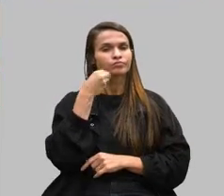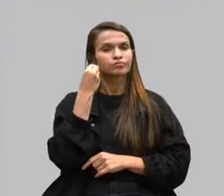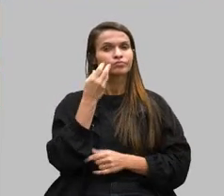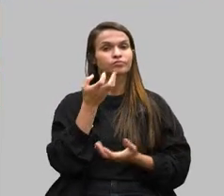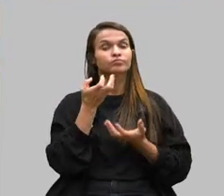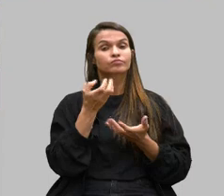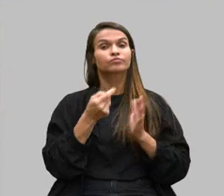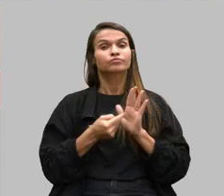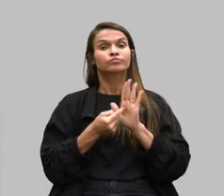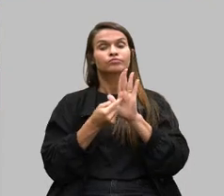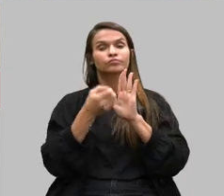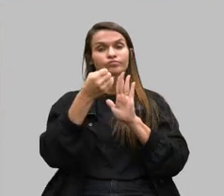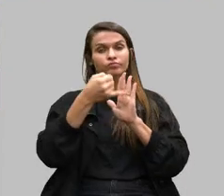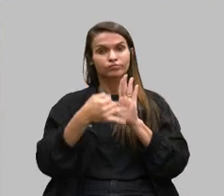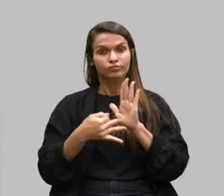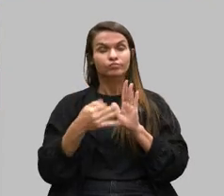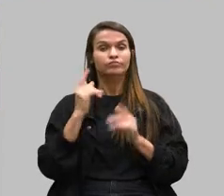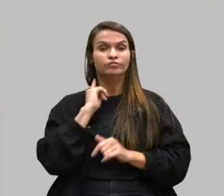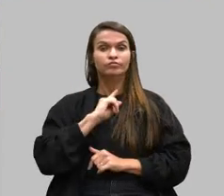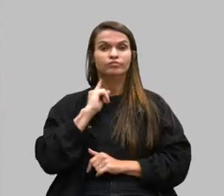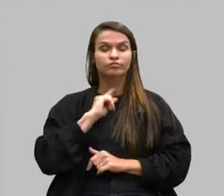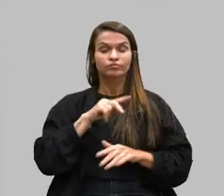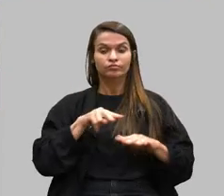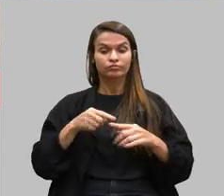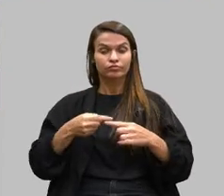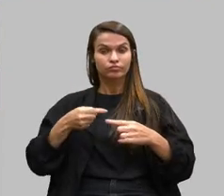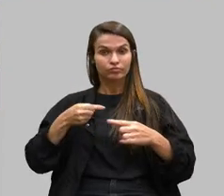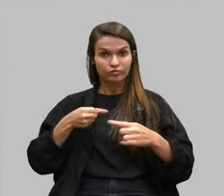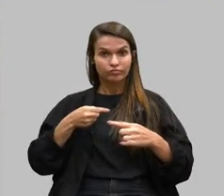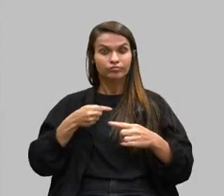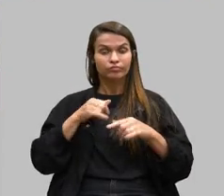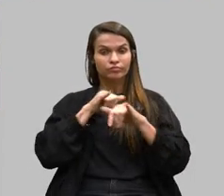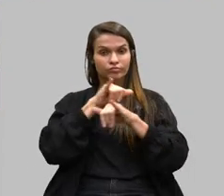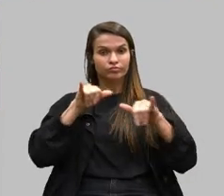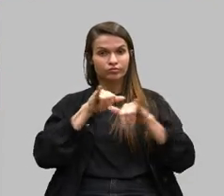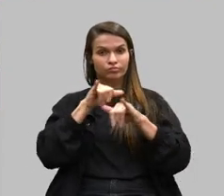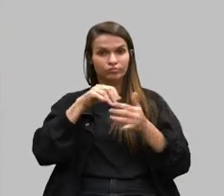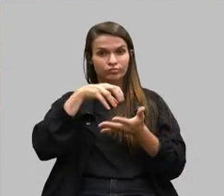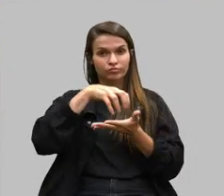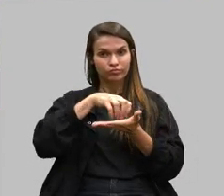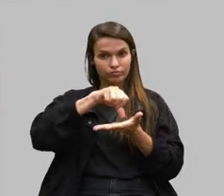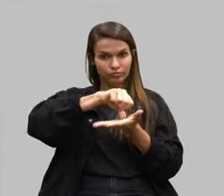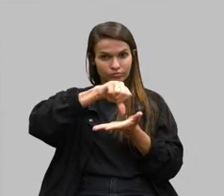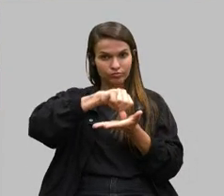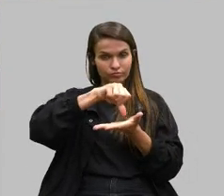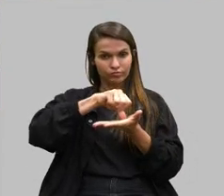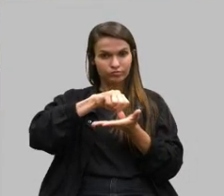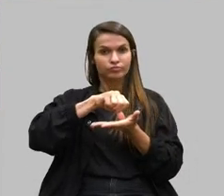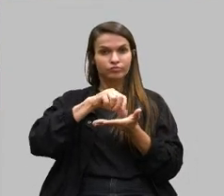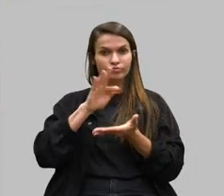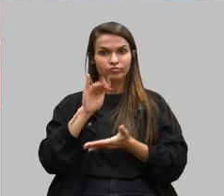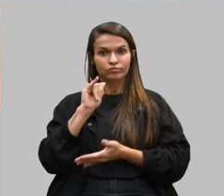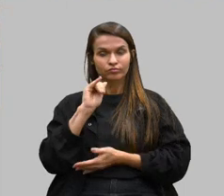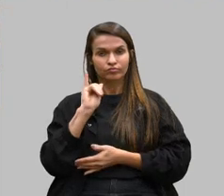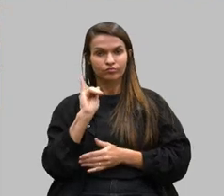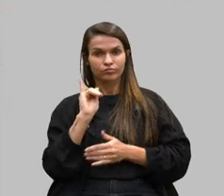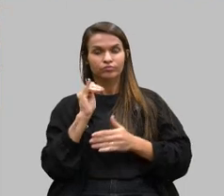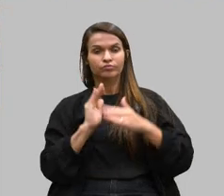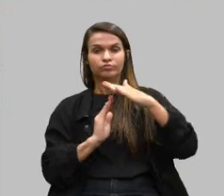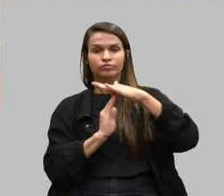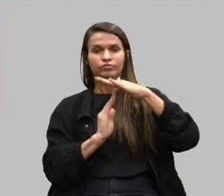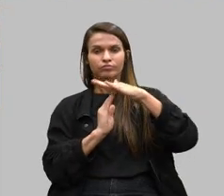aqui em Minas Gerais na semana passada nós julgamos na nossa sede no sistema faing o valor do PIB do agronegócio